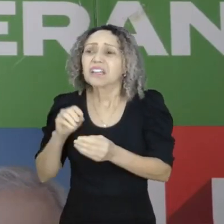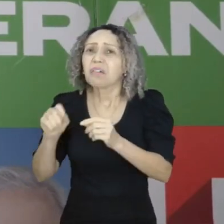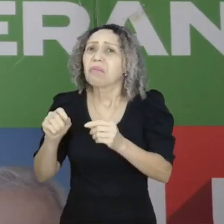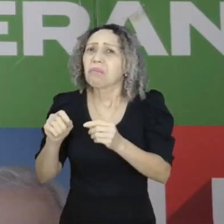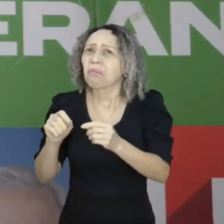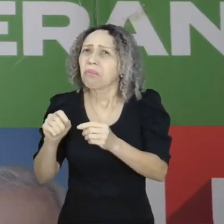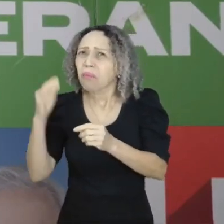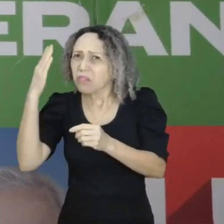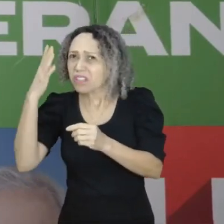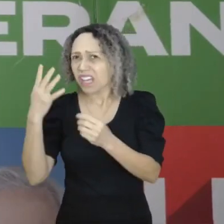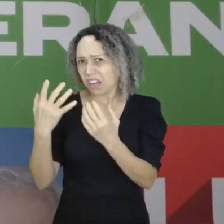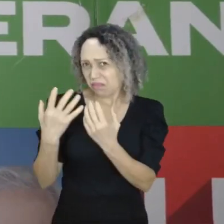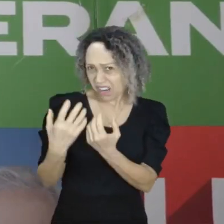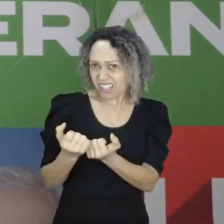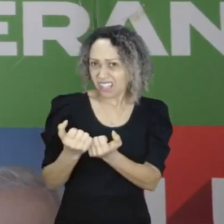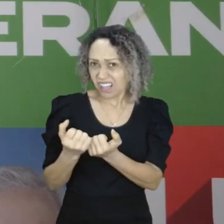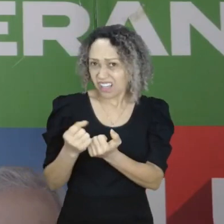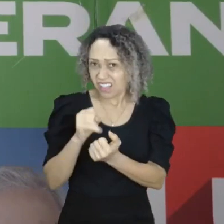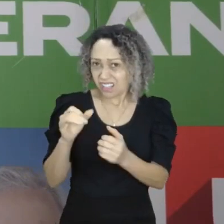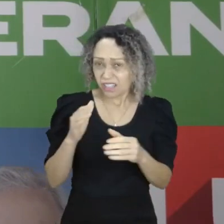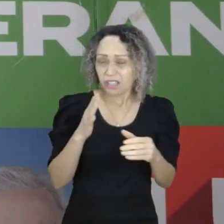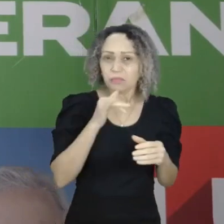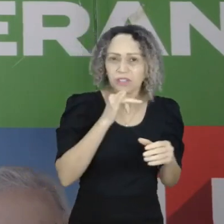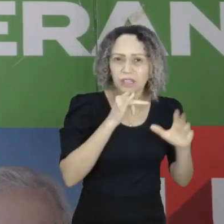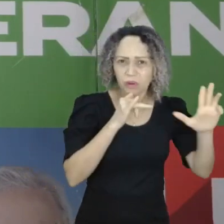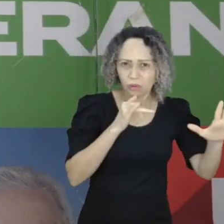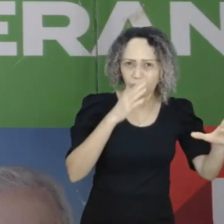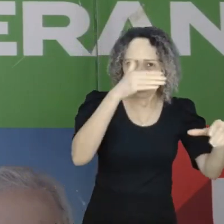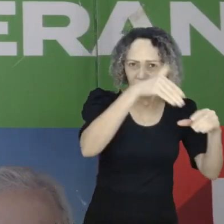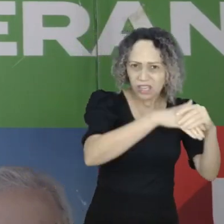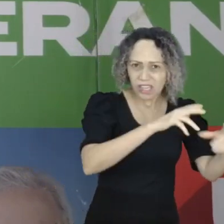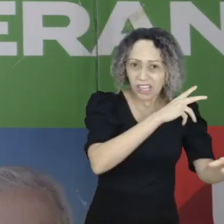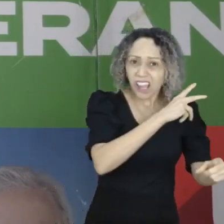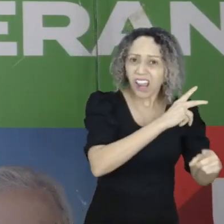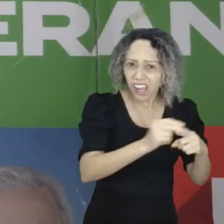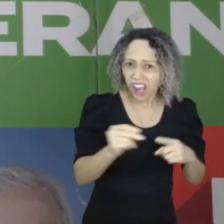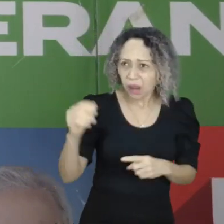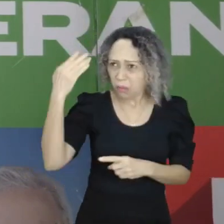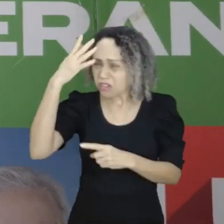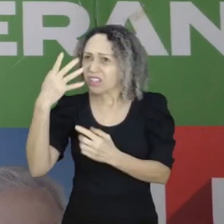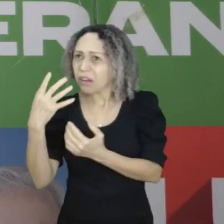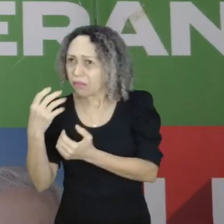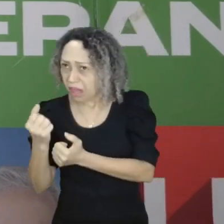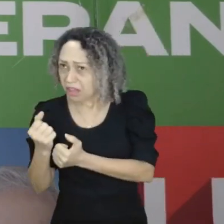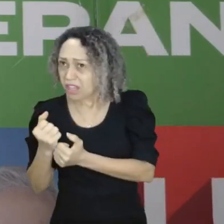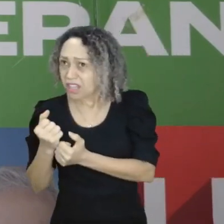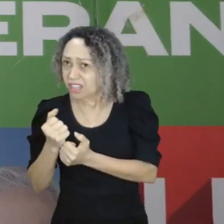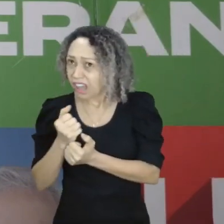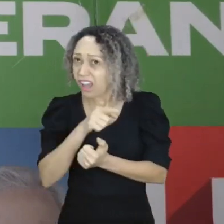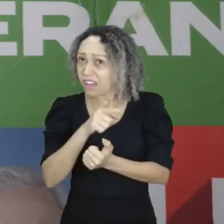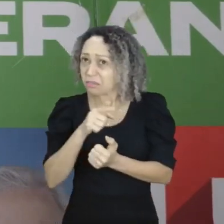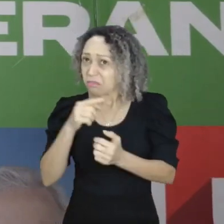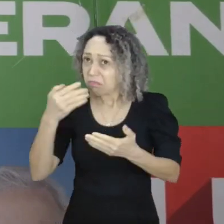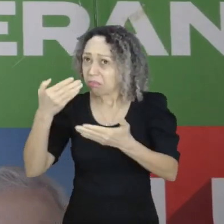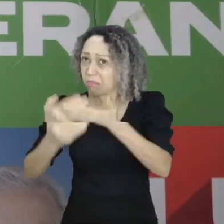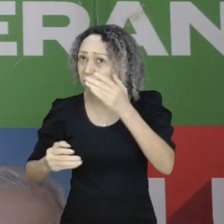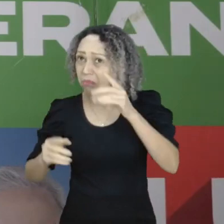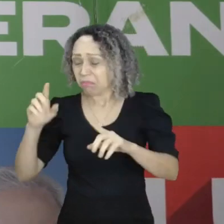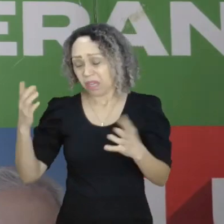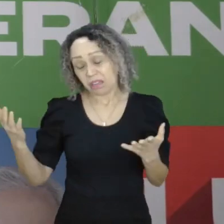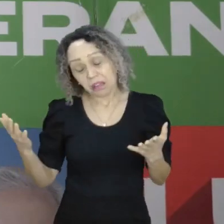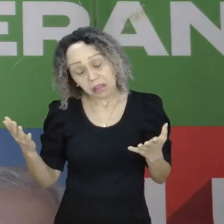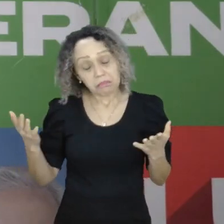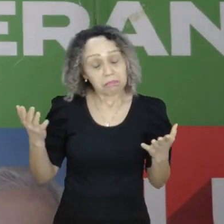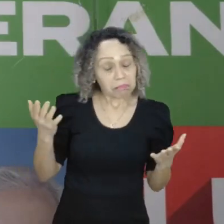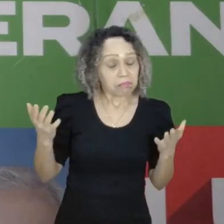resultado. Se o senhor ganhar as eleições, que expectativa tem sobre a reação de Jair Bolsonaro no domingo